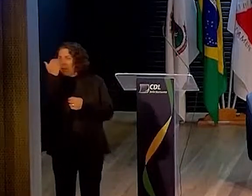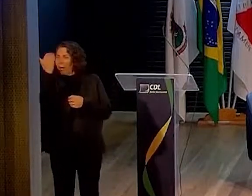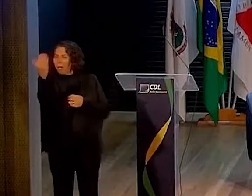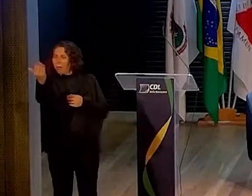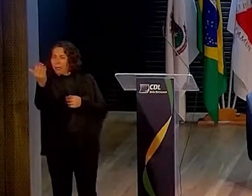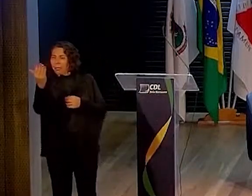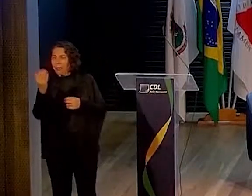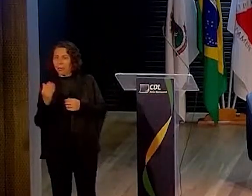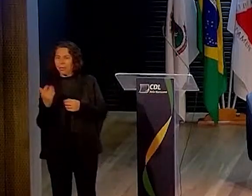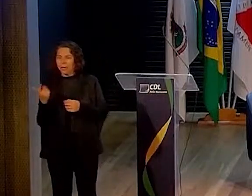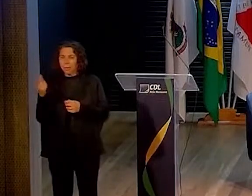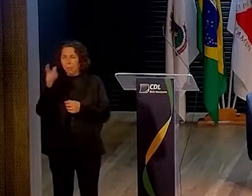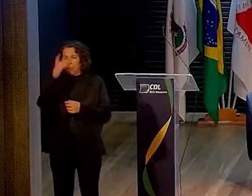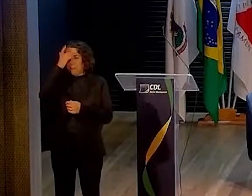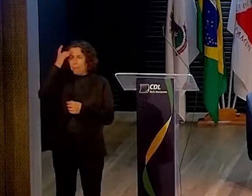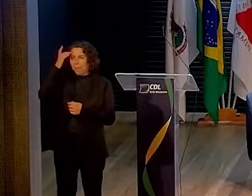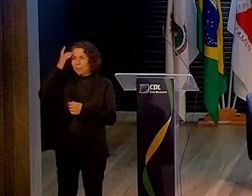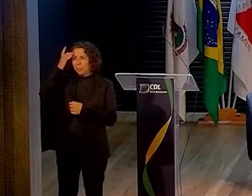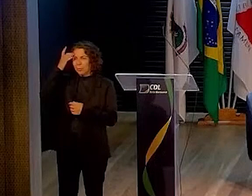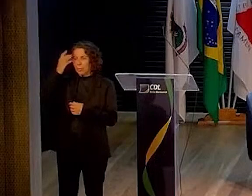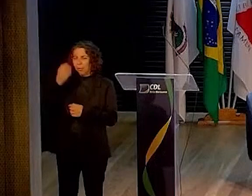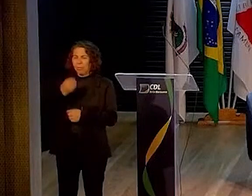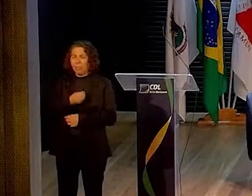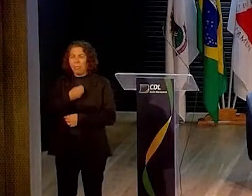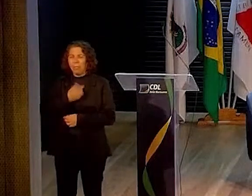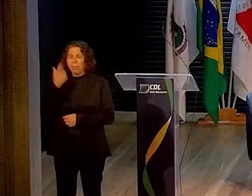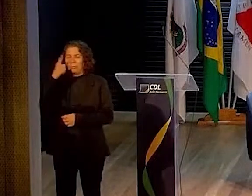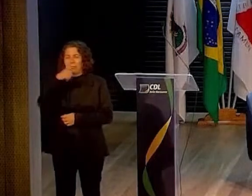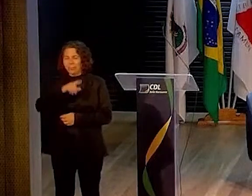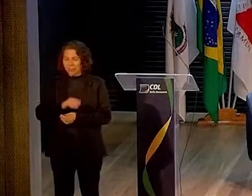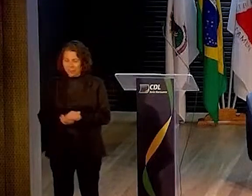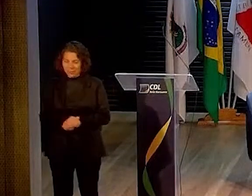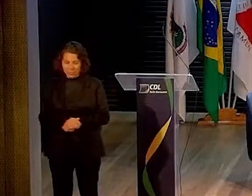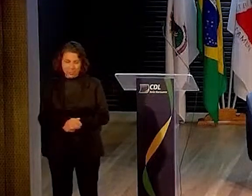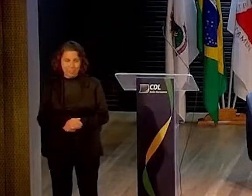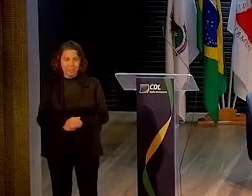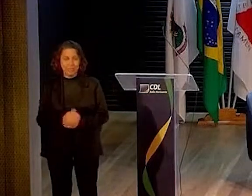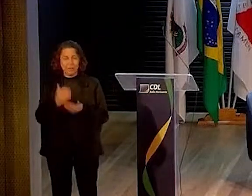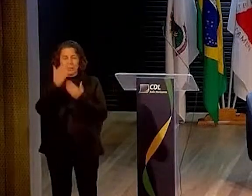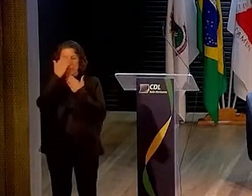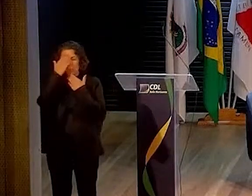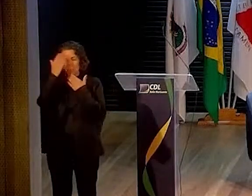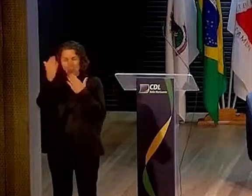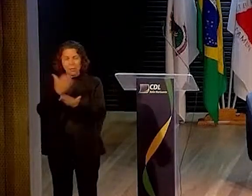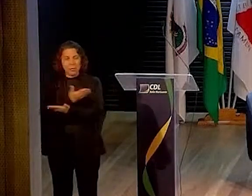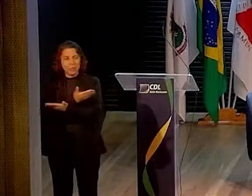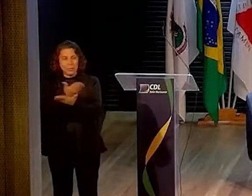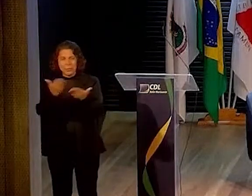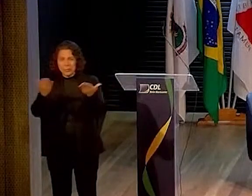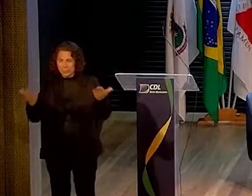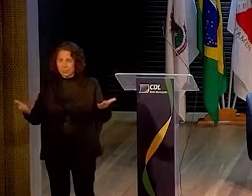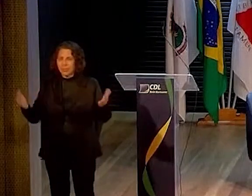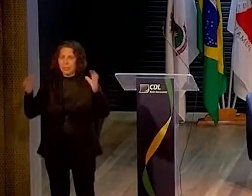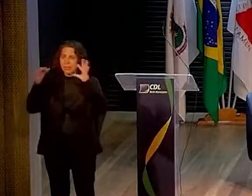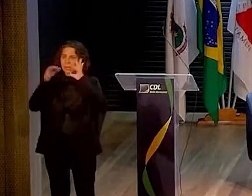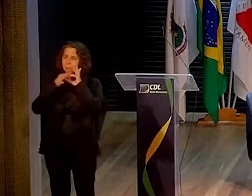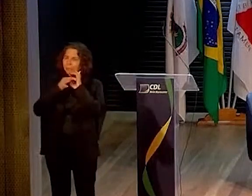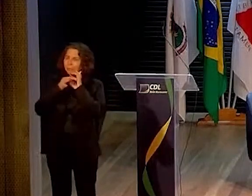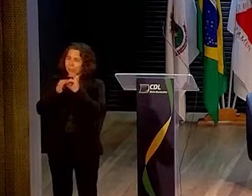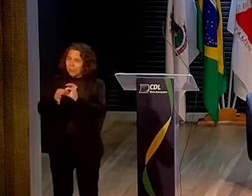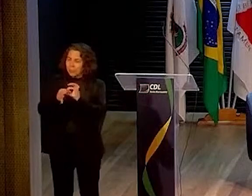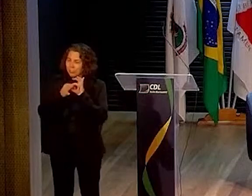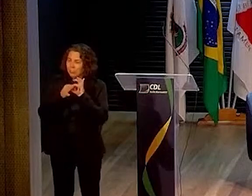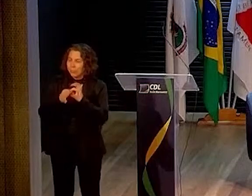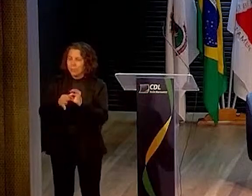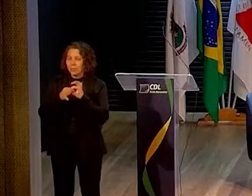alguém vai ser beneficiado então Agradeço todos vocês por essa unidade por ter